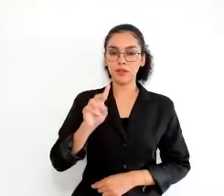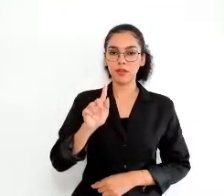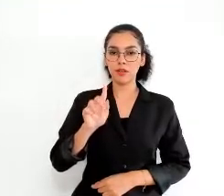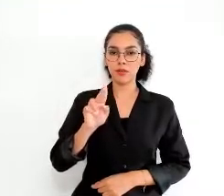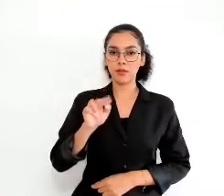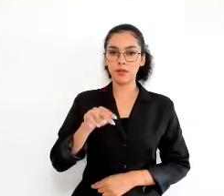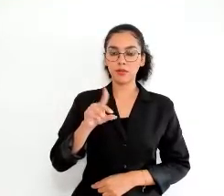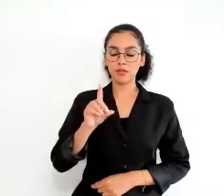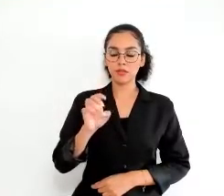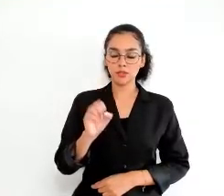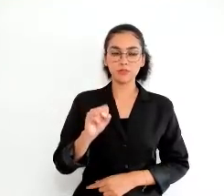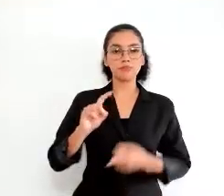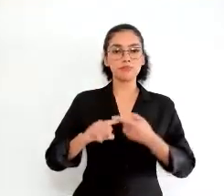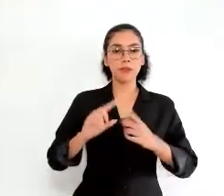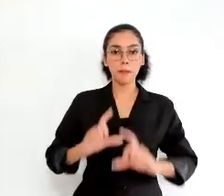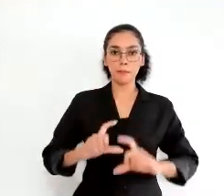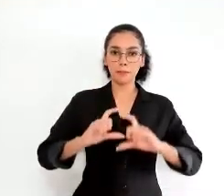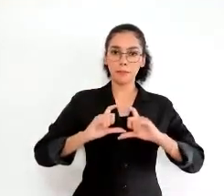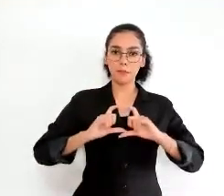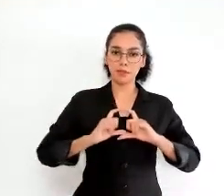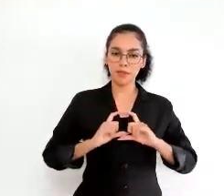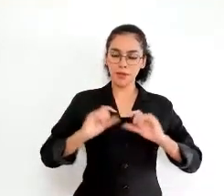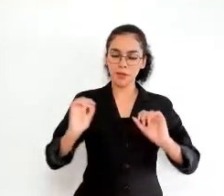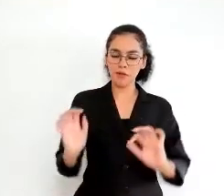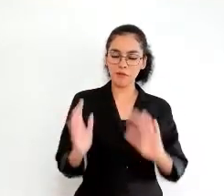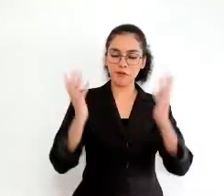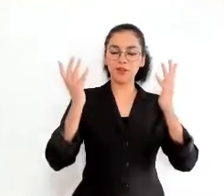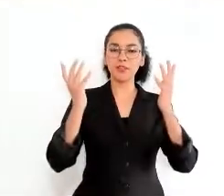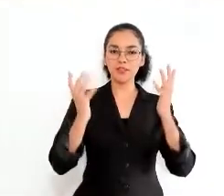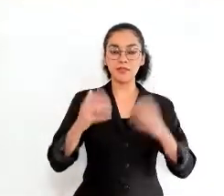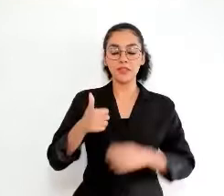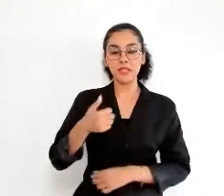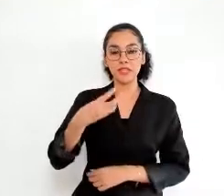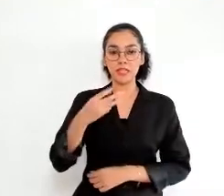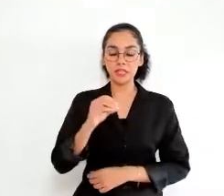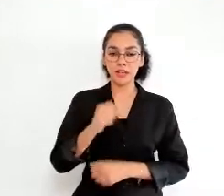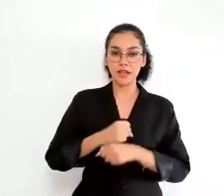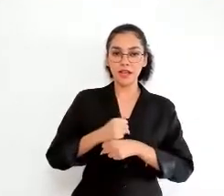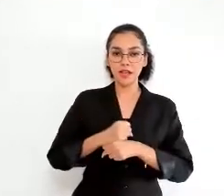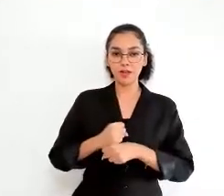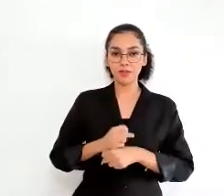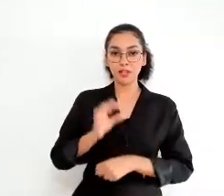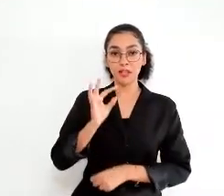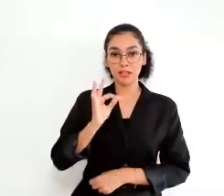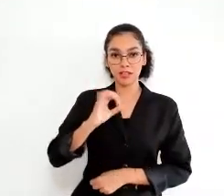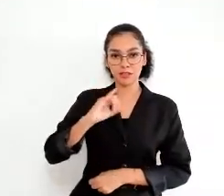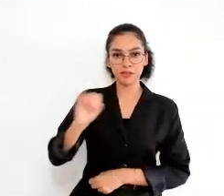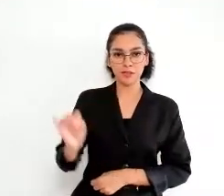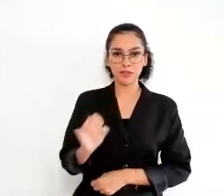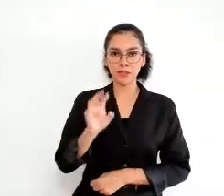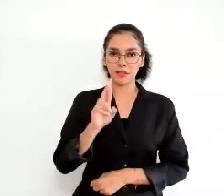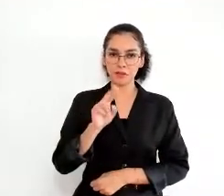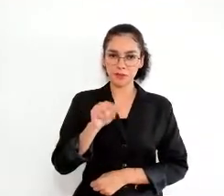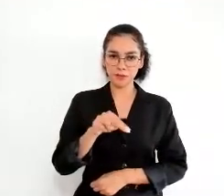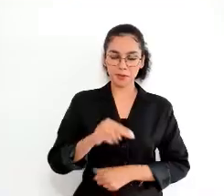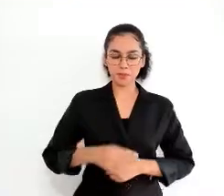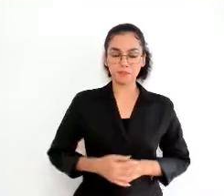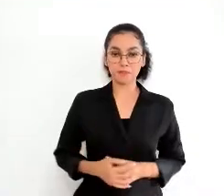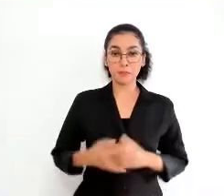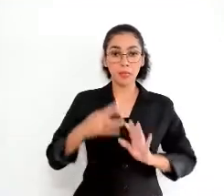130 anos do Tribunal de Justiça do Rio Grande do Norte. A resolução 32 de 25